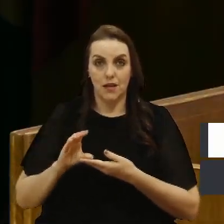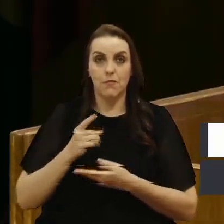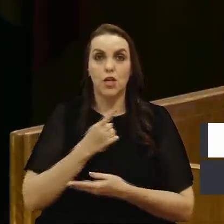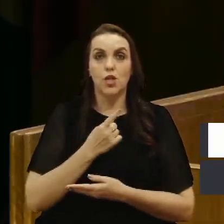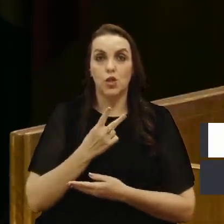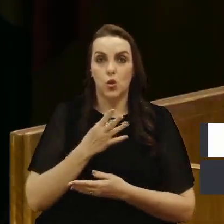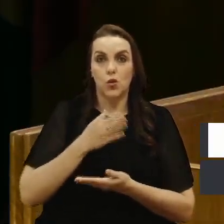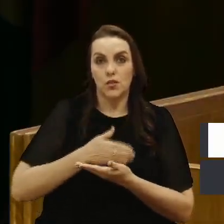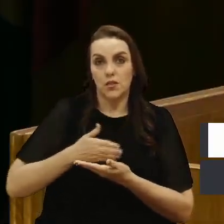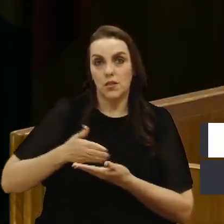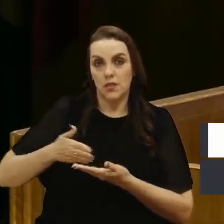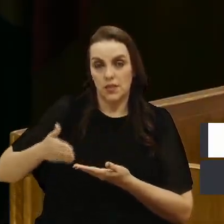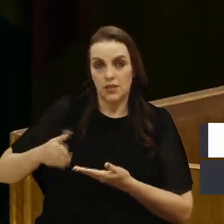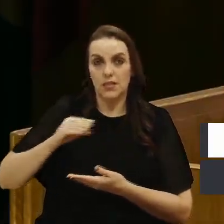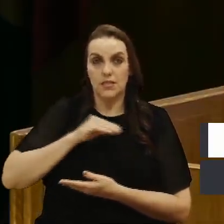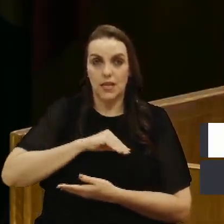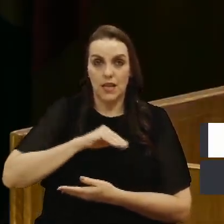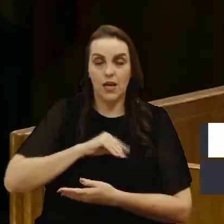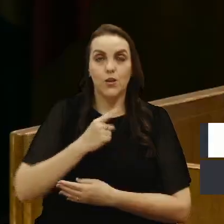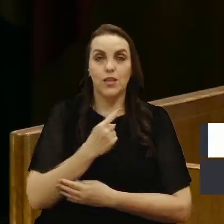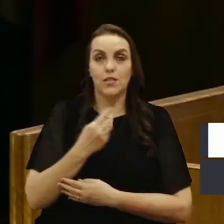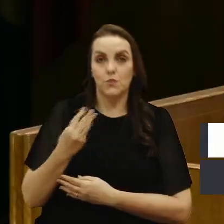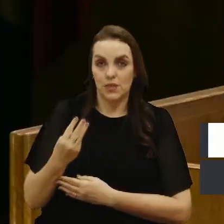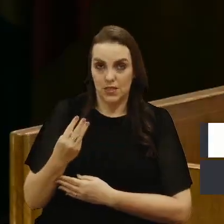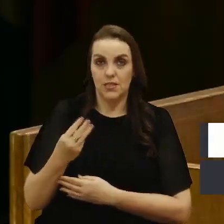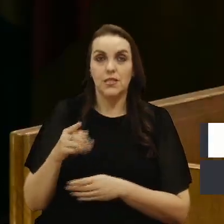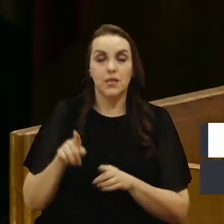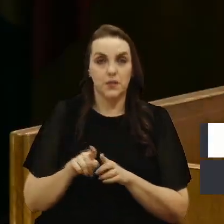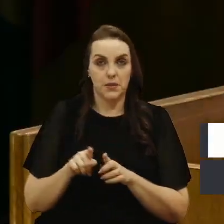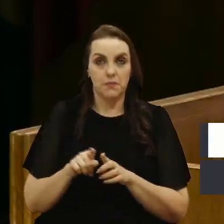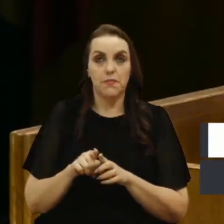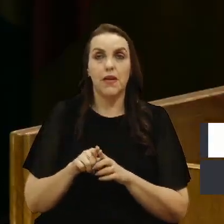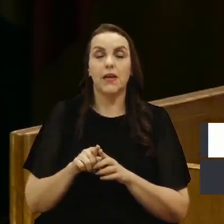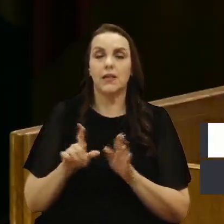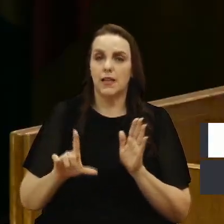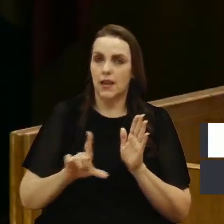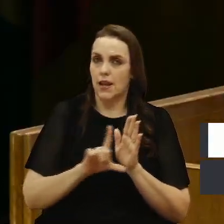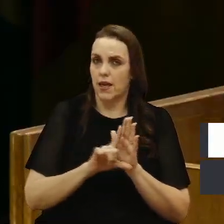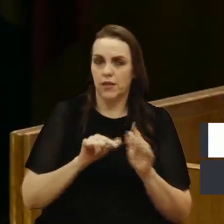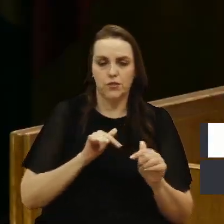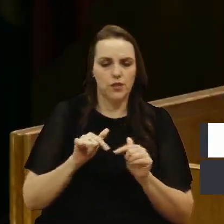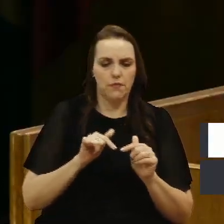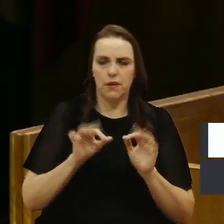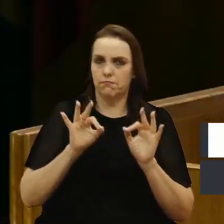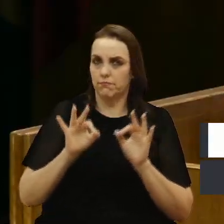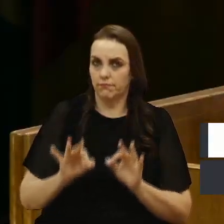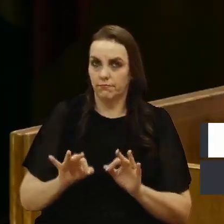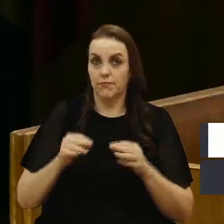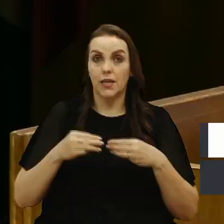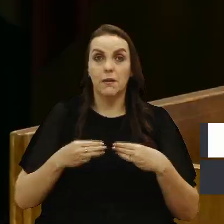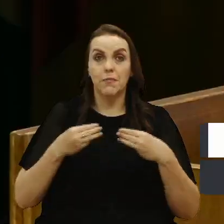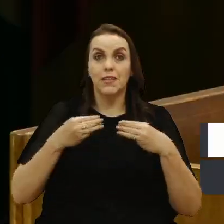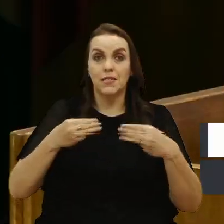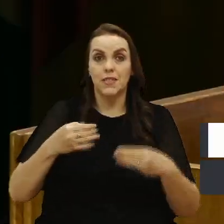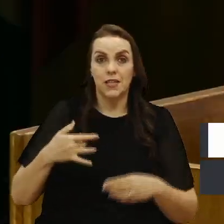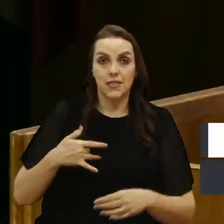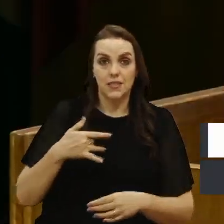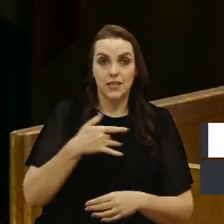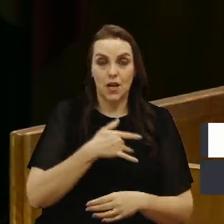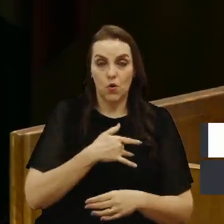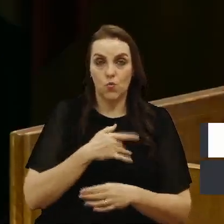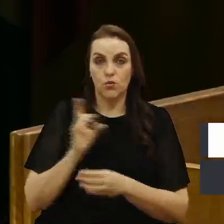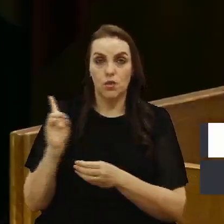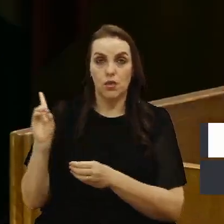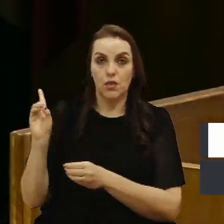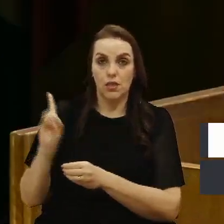do salário, o 13º, isso é legislação trabalhista, e o Ministério da Saúde deposita na conta do